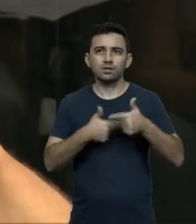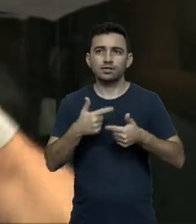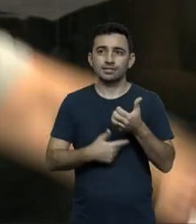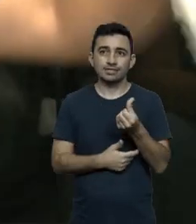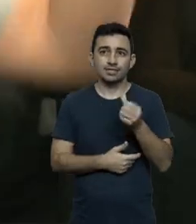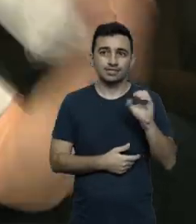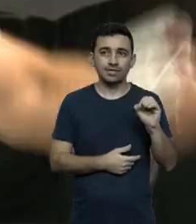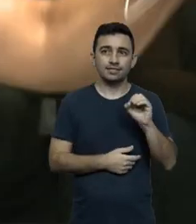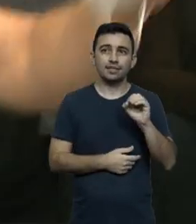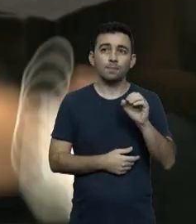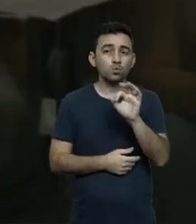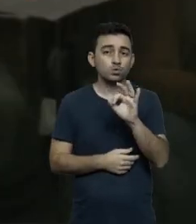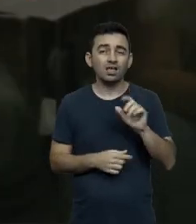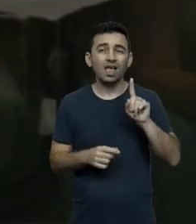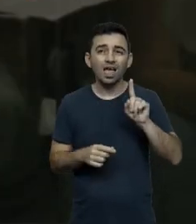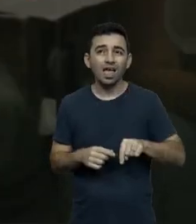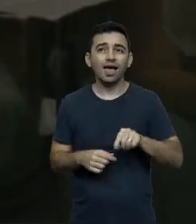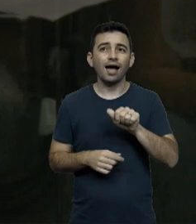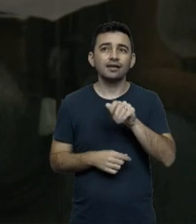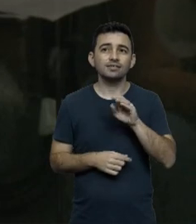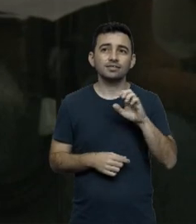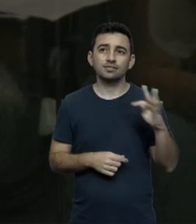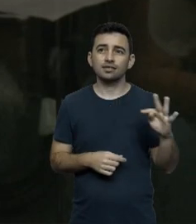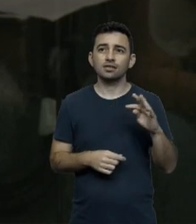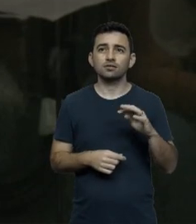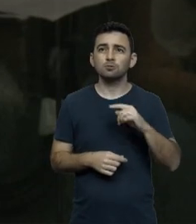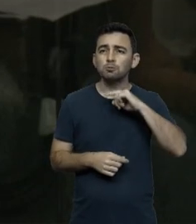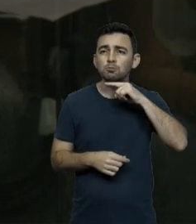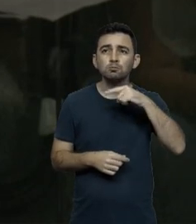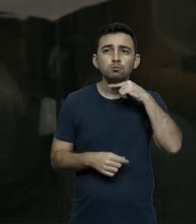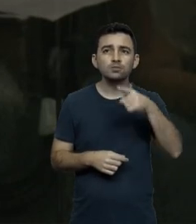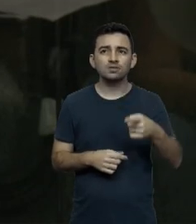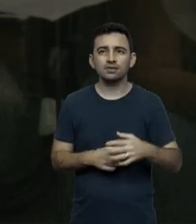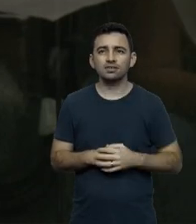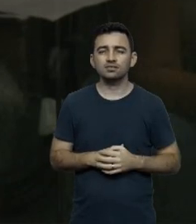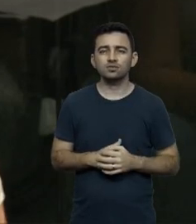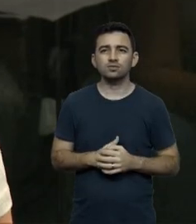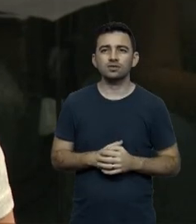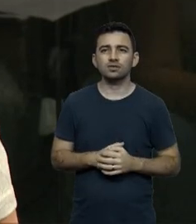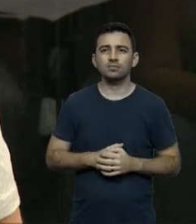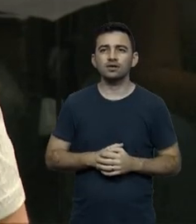então a certeza que não tem o direito de instrumento de trabalho também